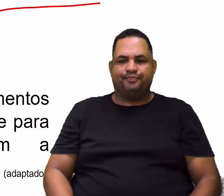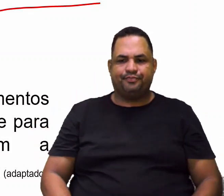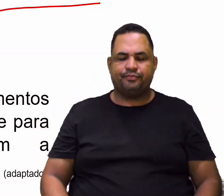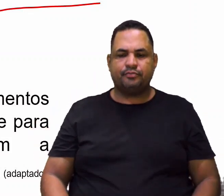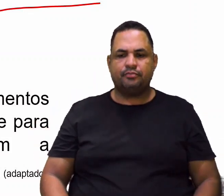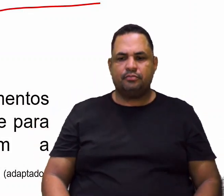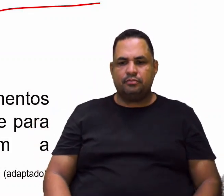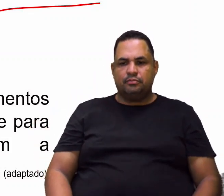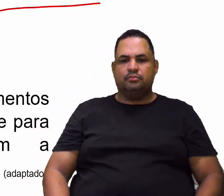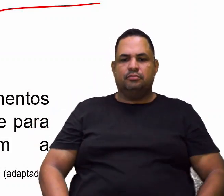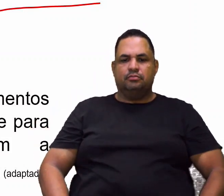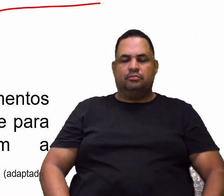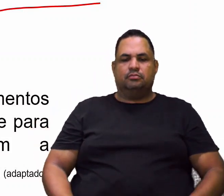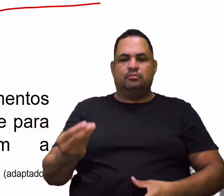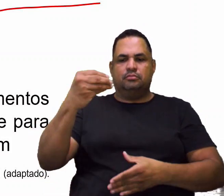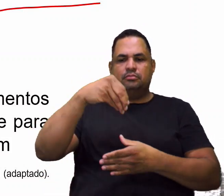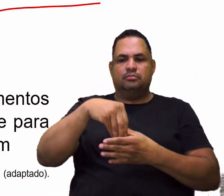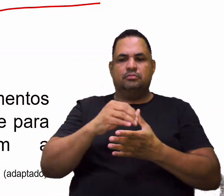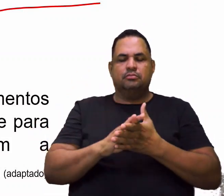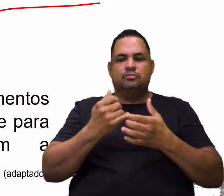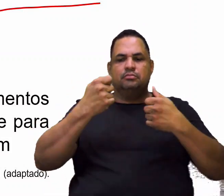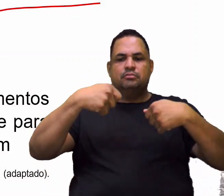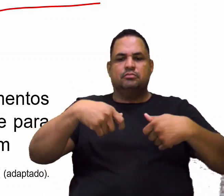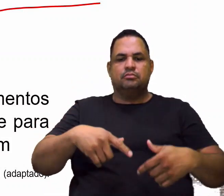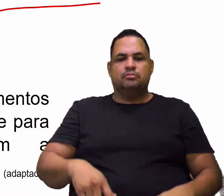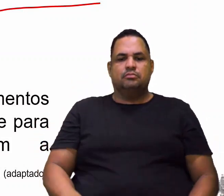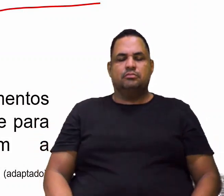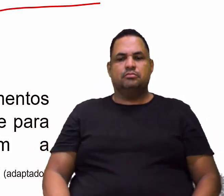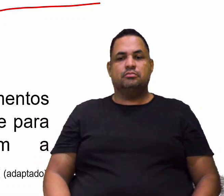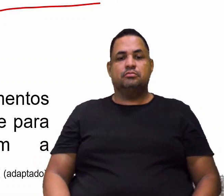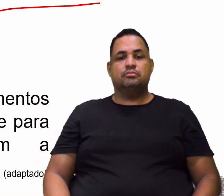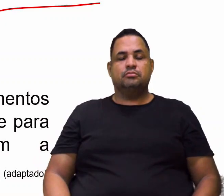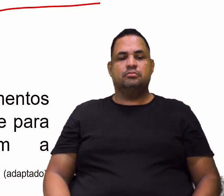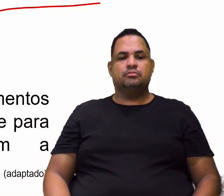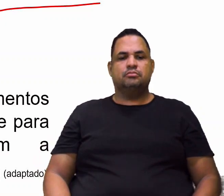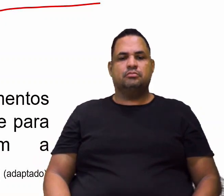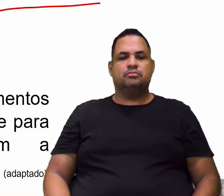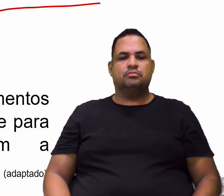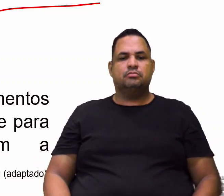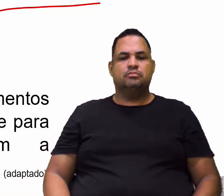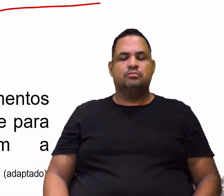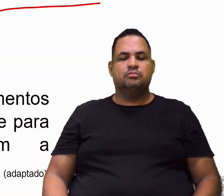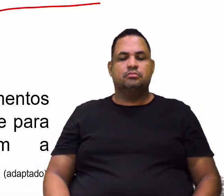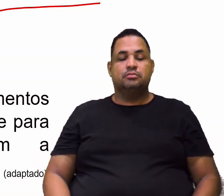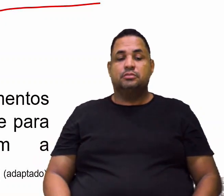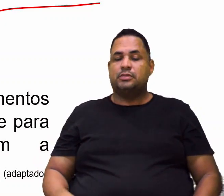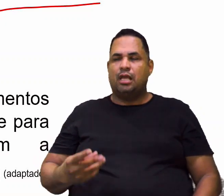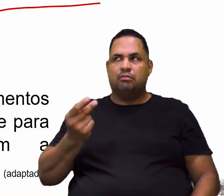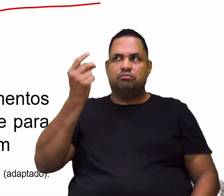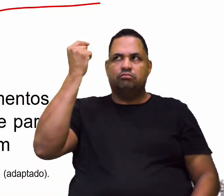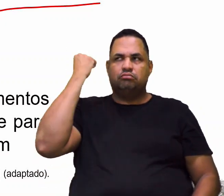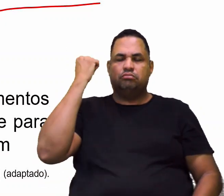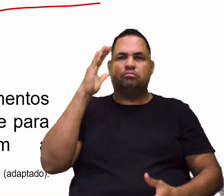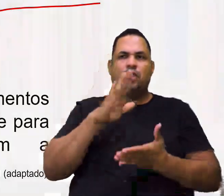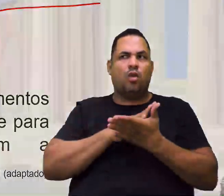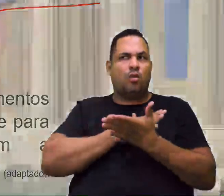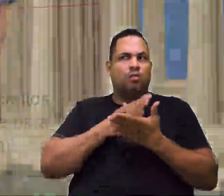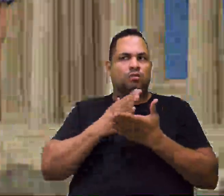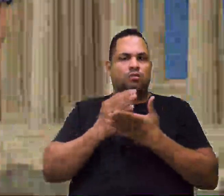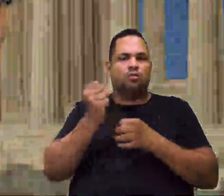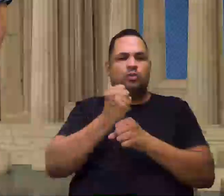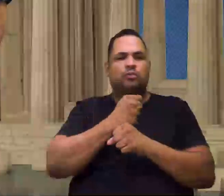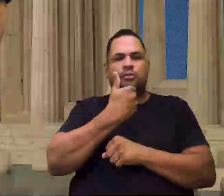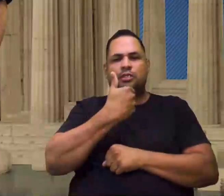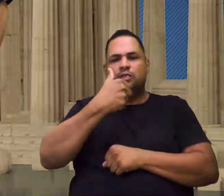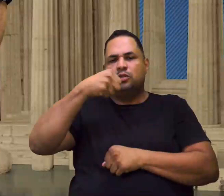Olha só, né, dentro dessa perspectiva. Então vocês estão vendo aí, ó, desde 68, né, se começou, teve